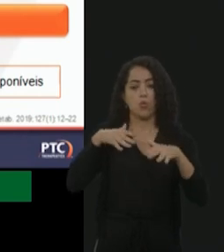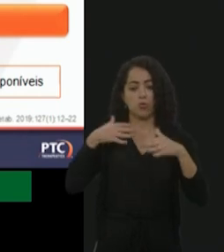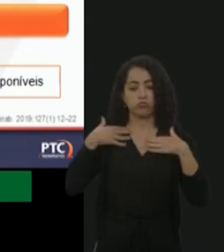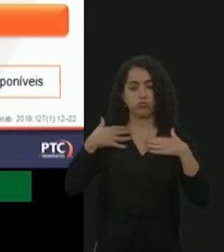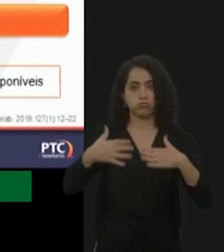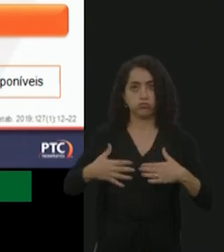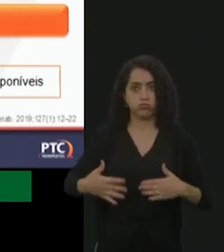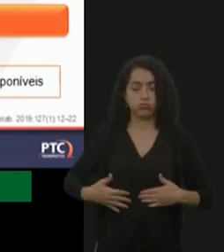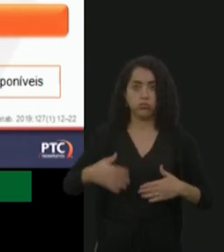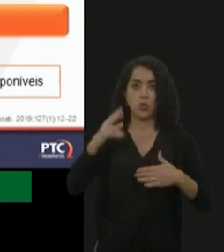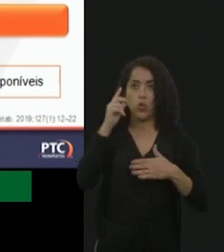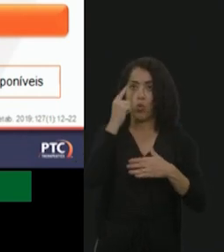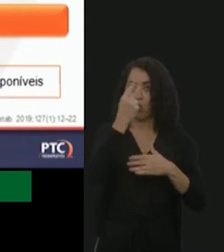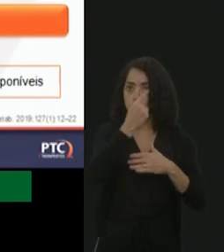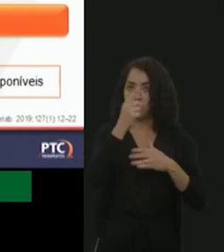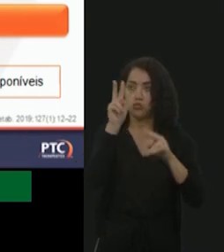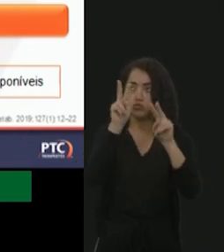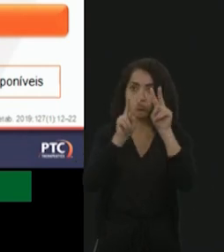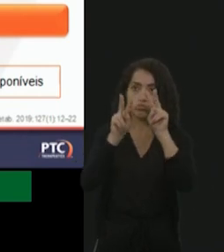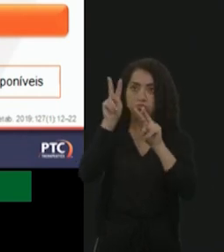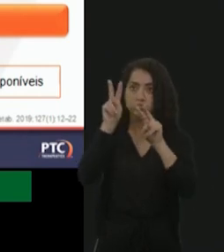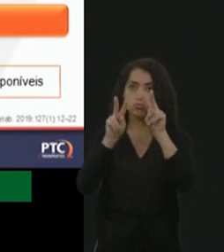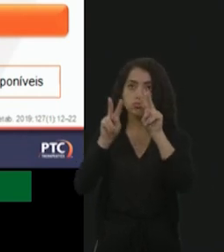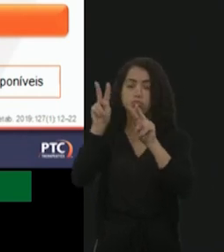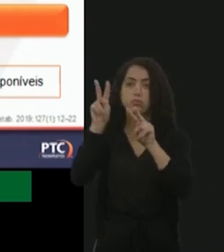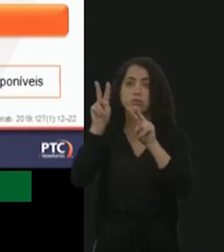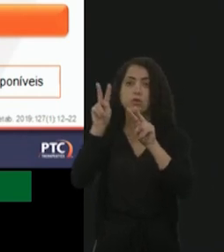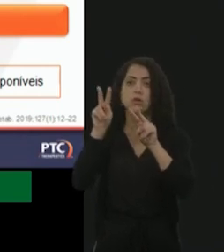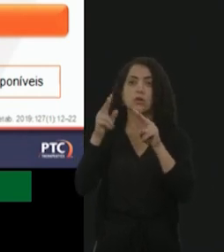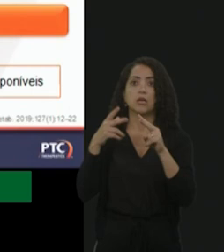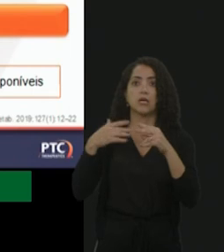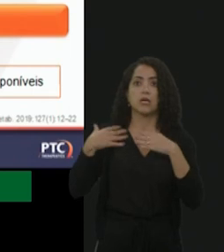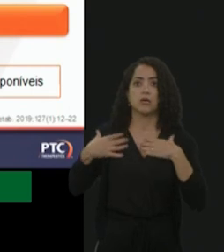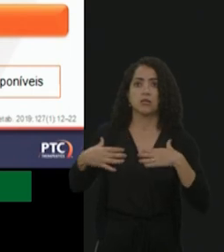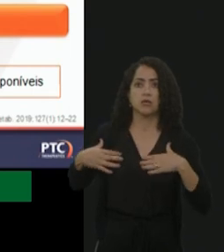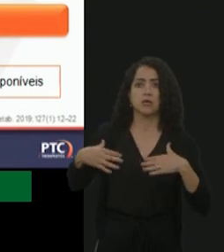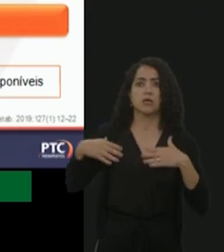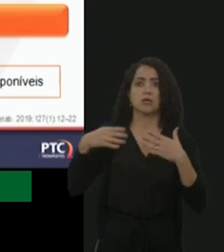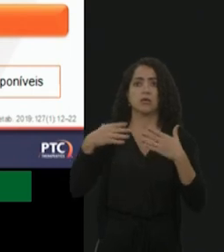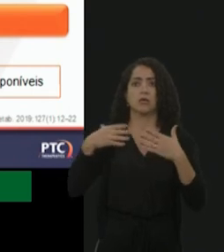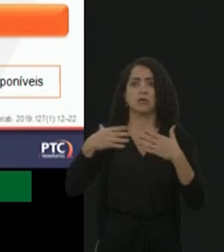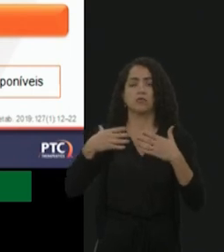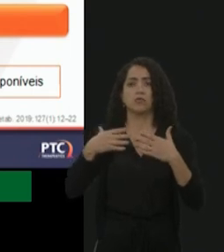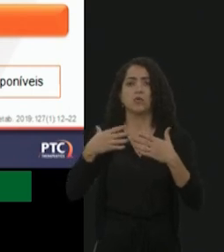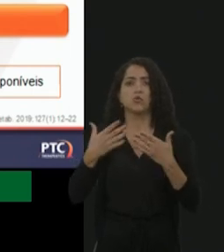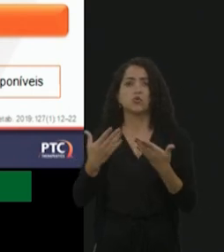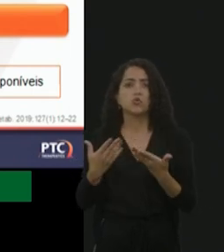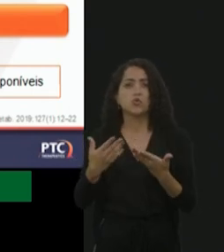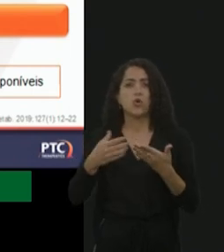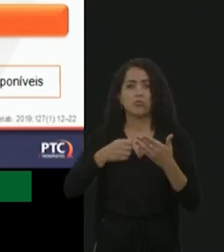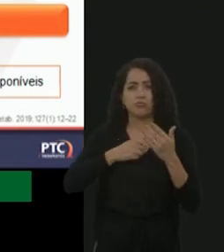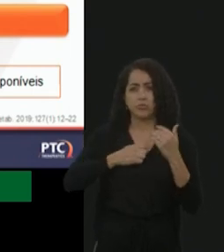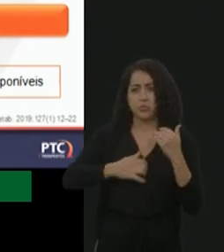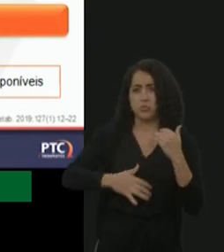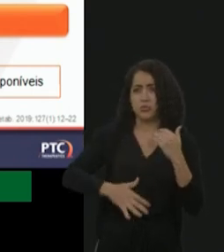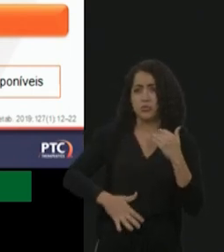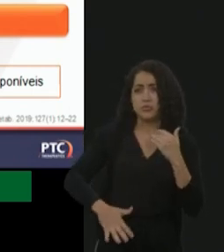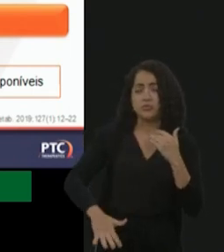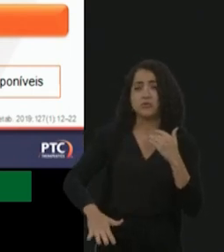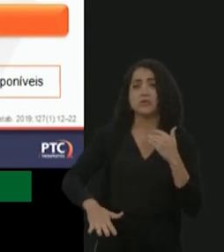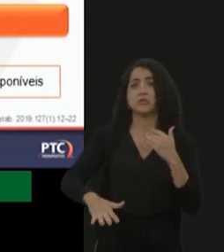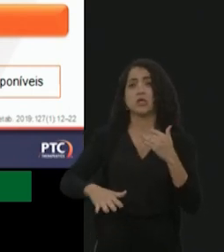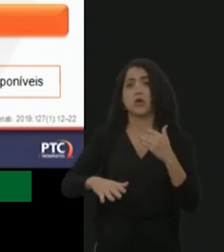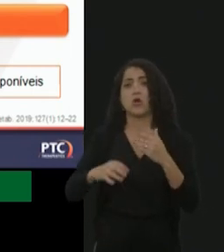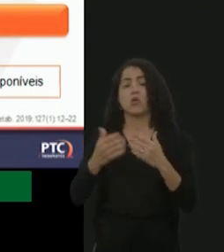seja dos olhos, e os sintomas disautonômicos, então sudorese excessiva, salivação excessiva, diarreia, constipação. Na